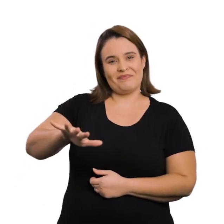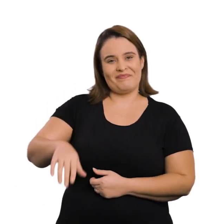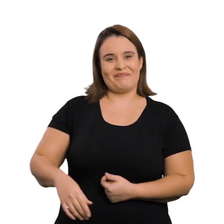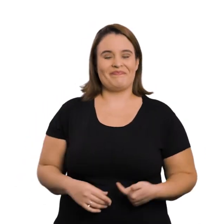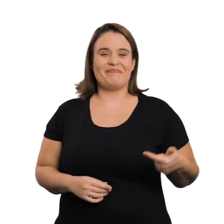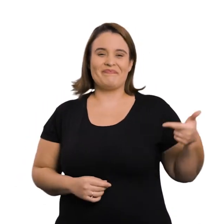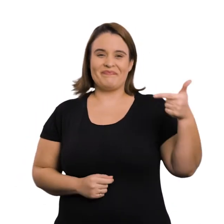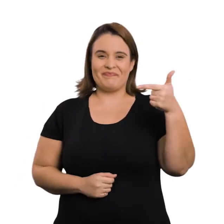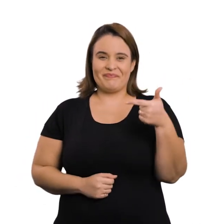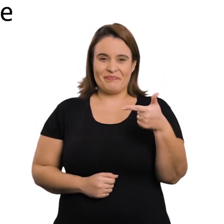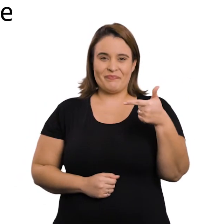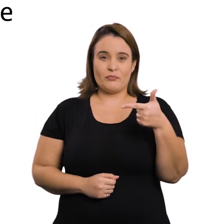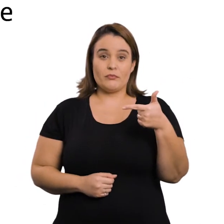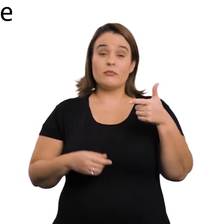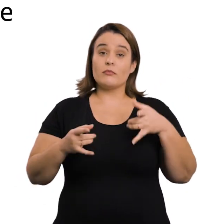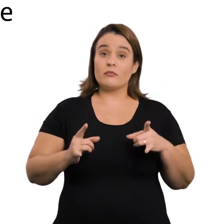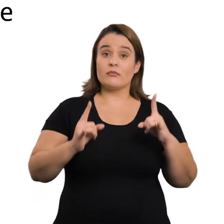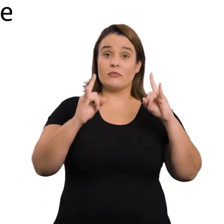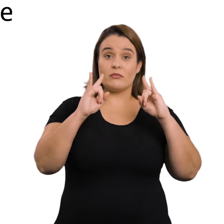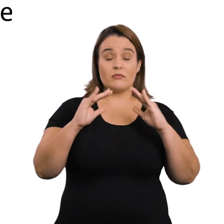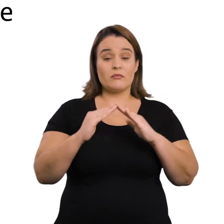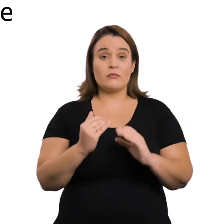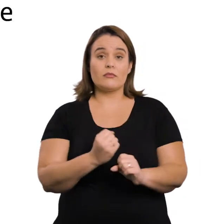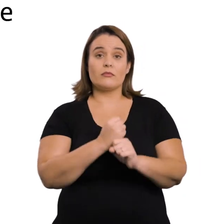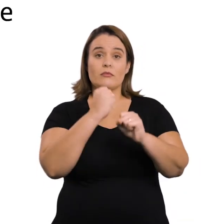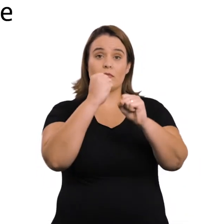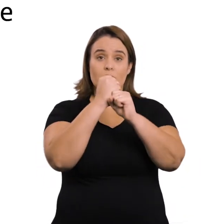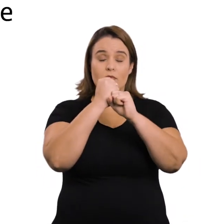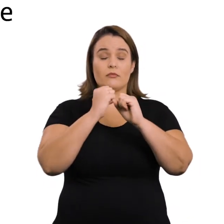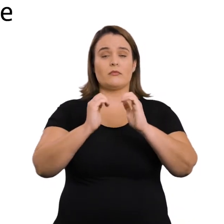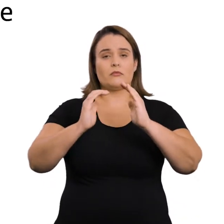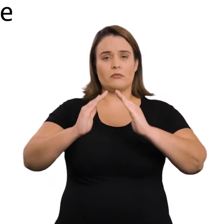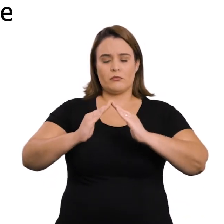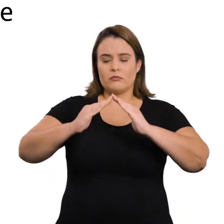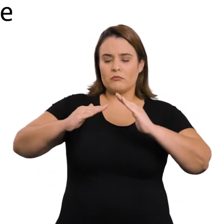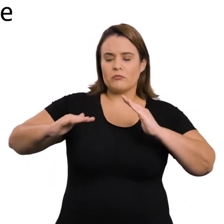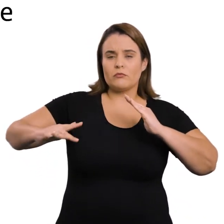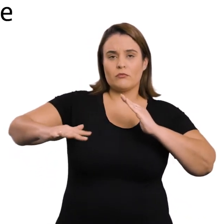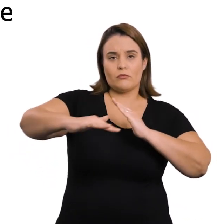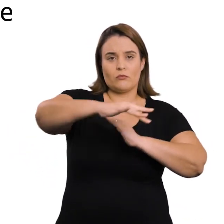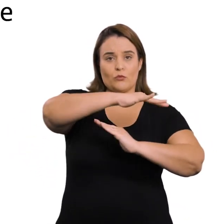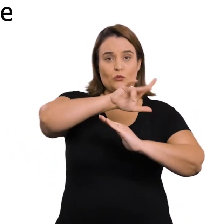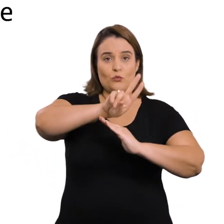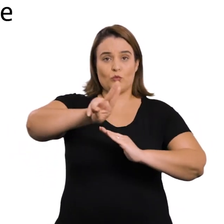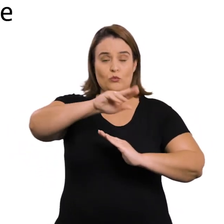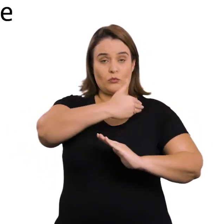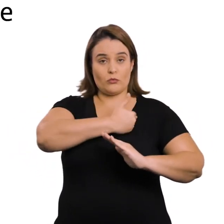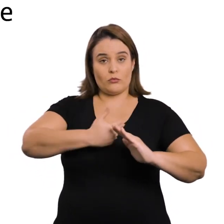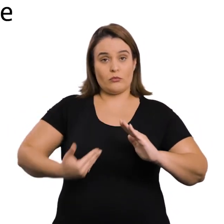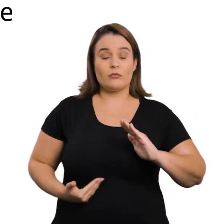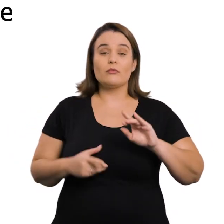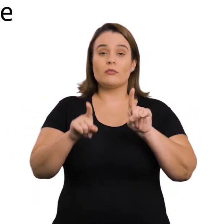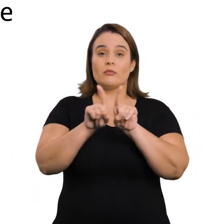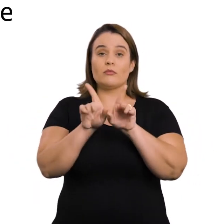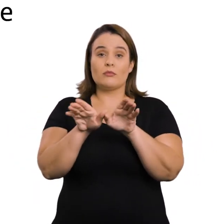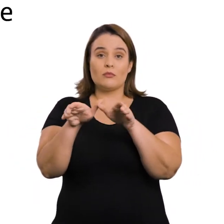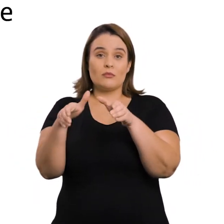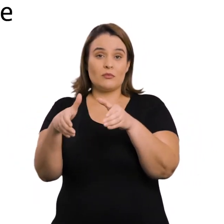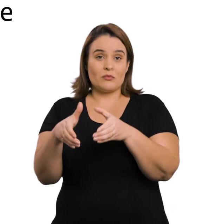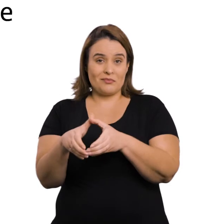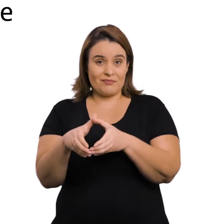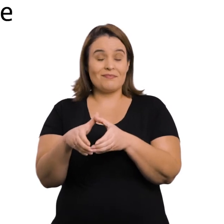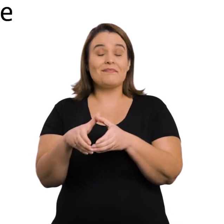público. B. Barreiras nas edificações, no entorno e interior das edificações de uso público